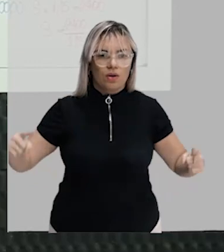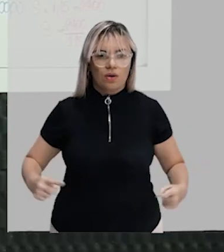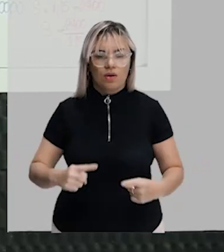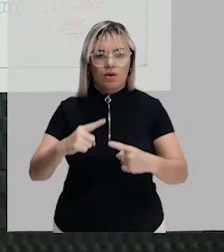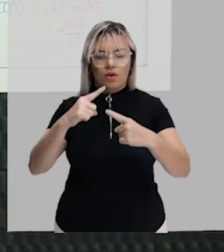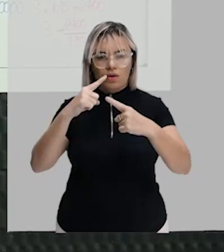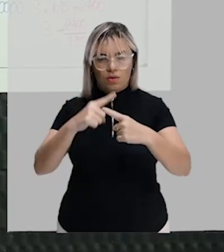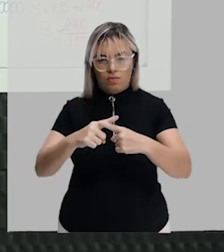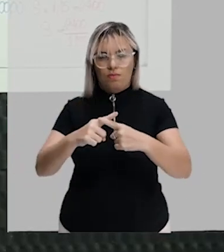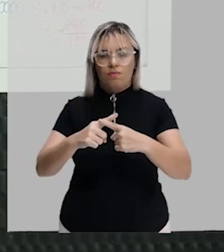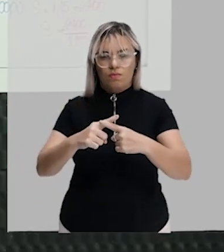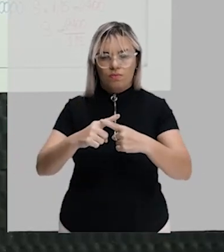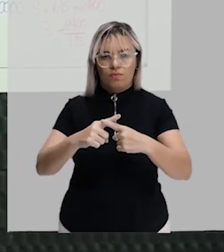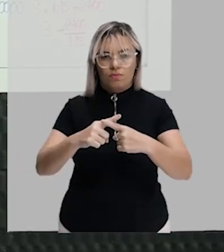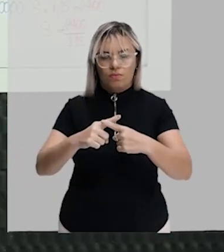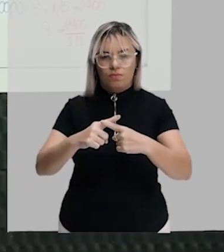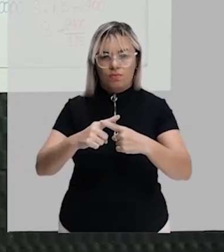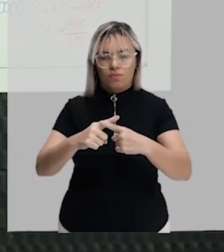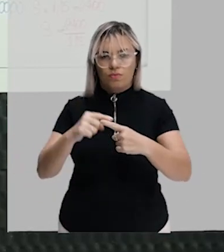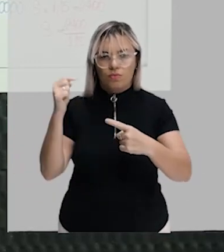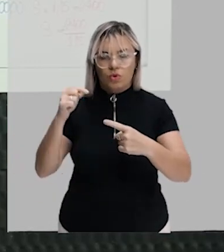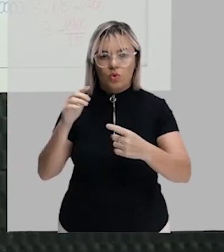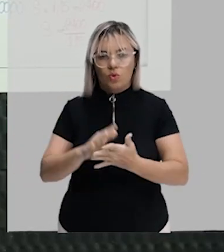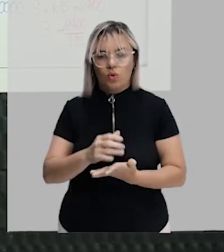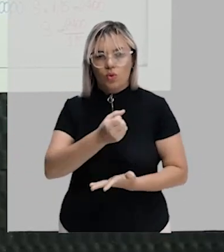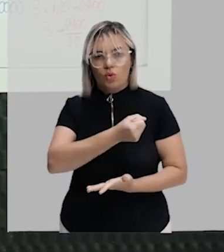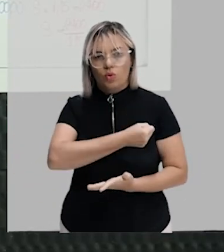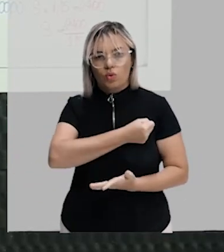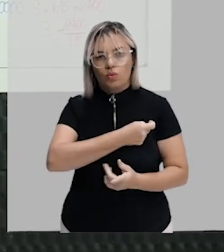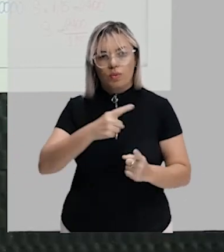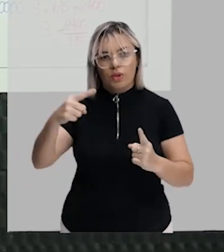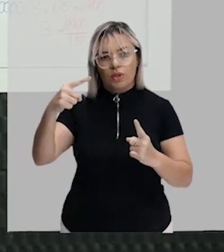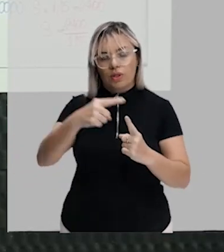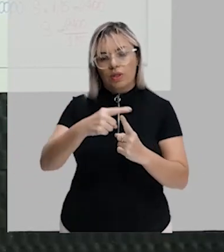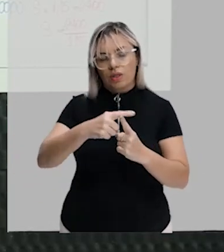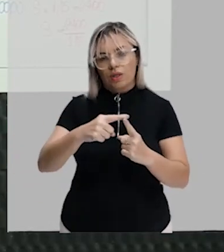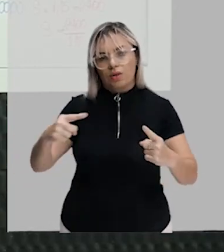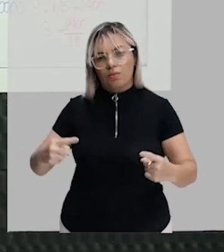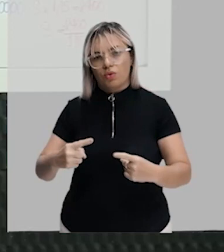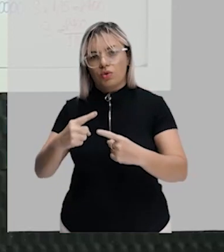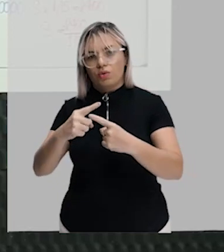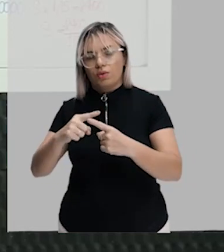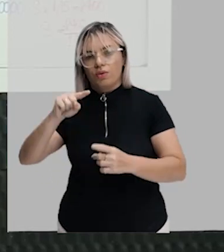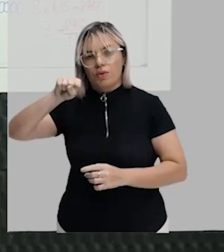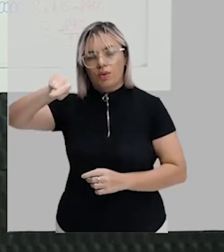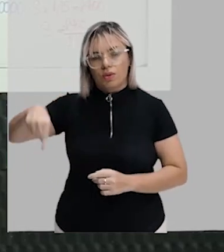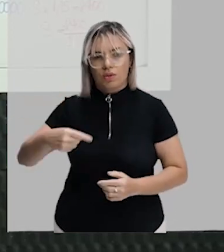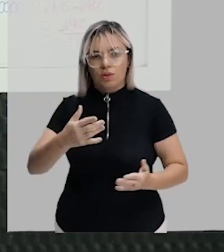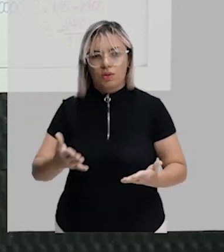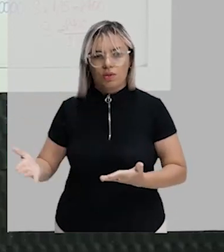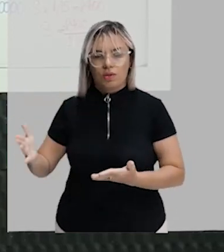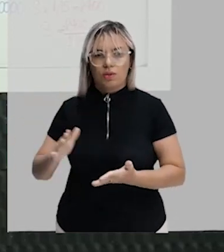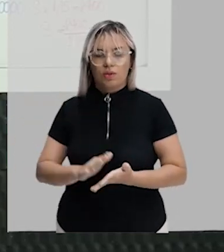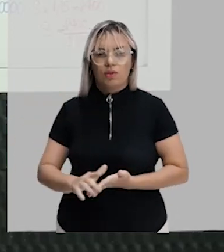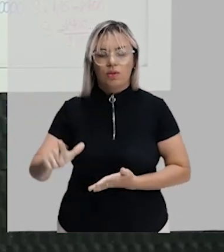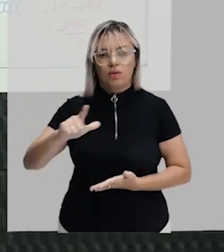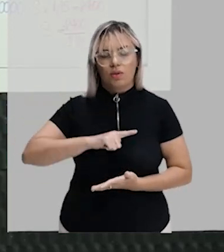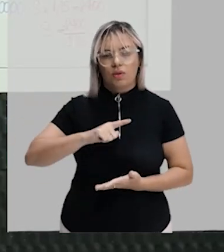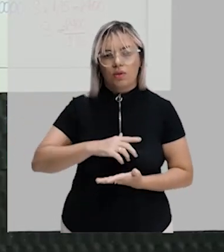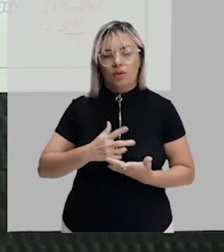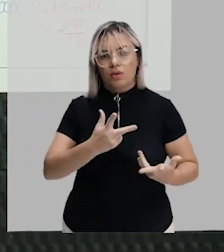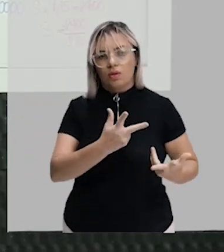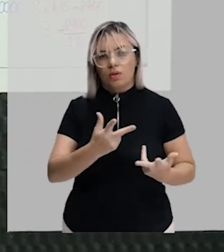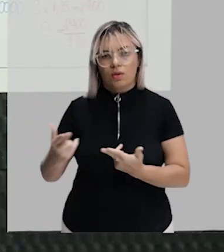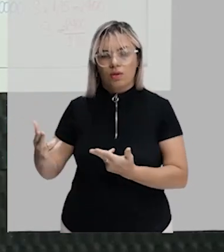multiplicar um número inteiro por um número decimal, o que a gente tem que fazer aí? A gente tem que igualar